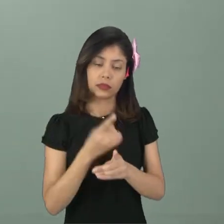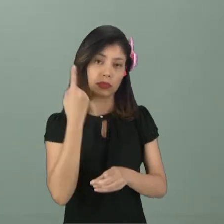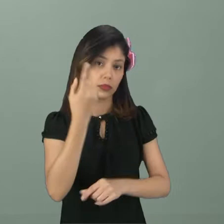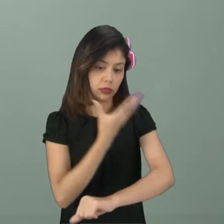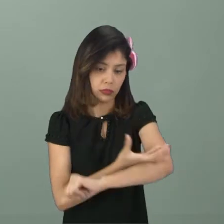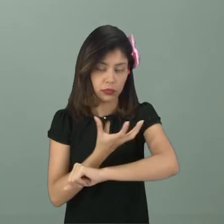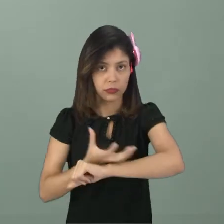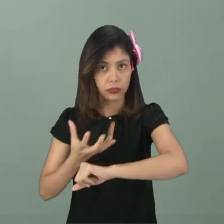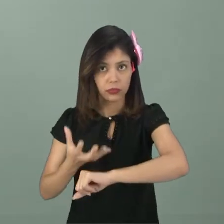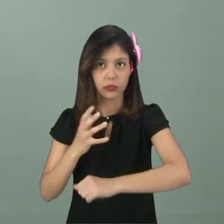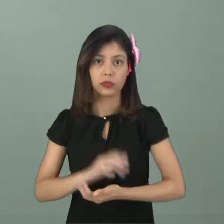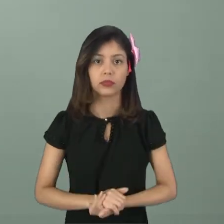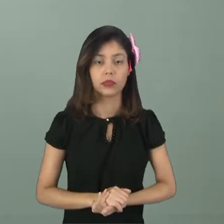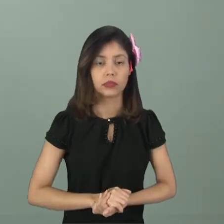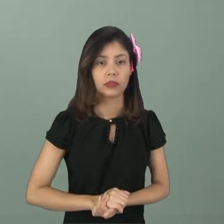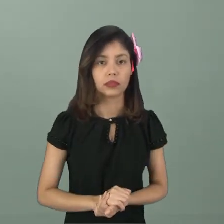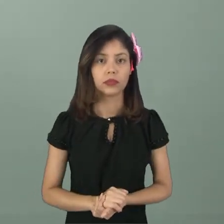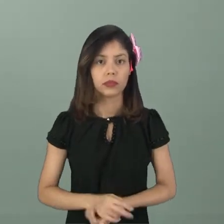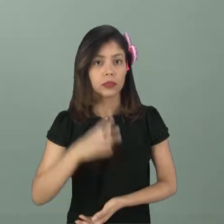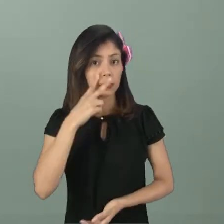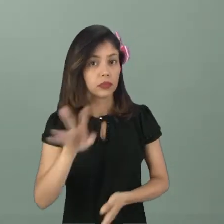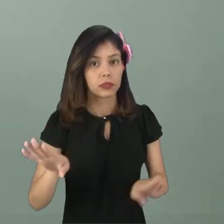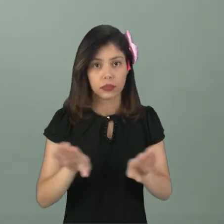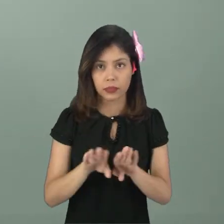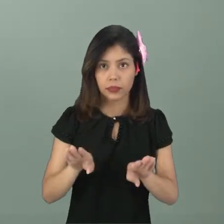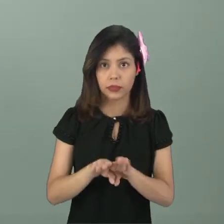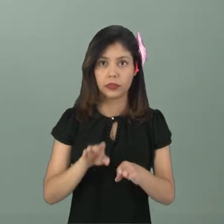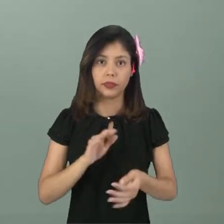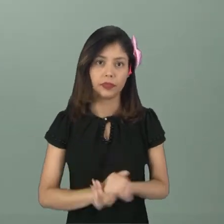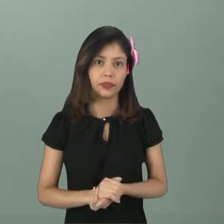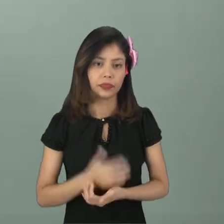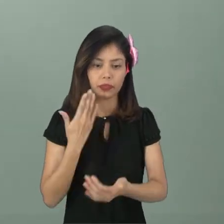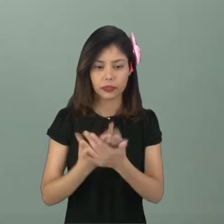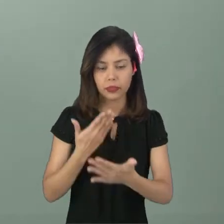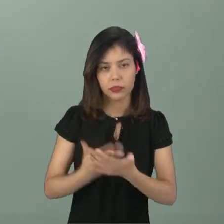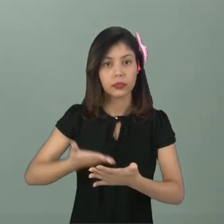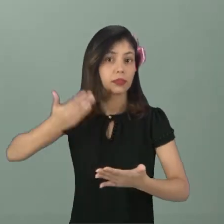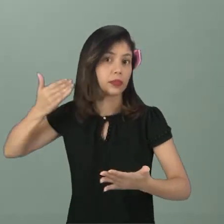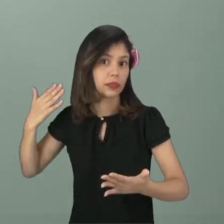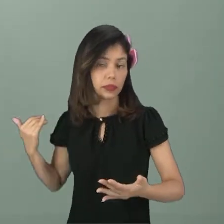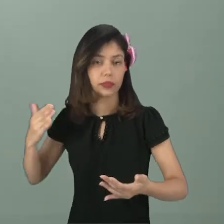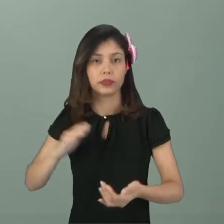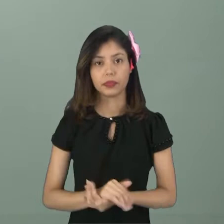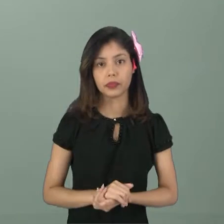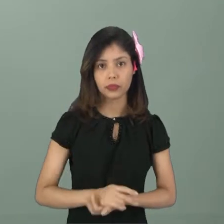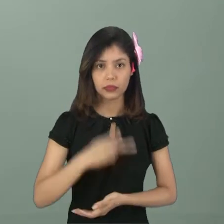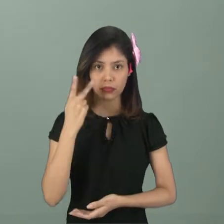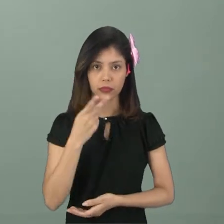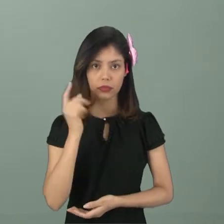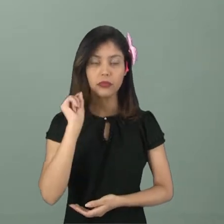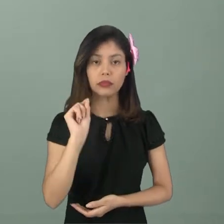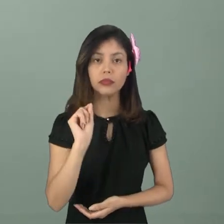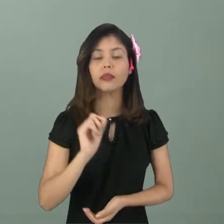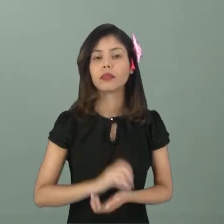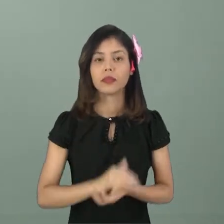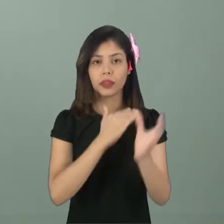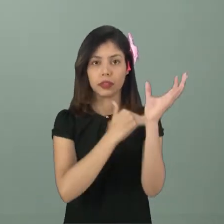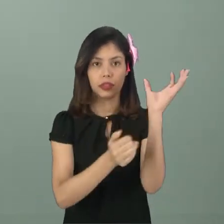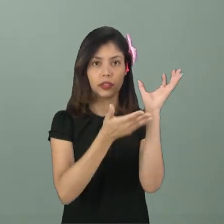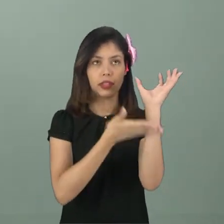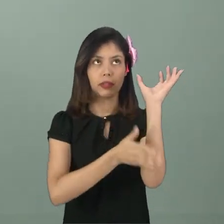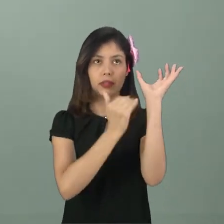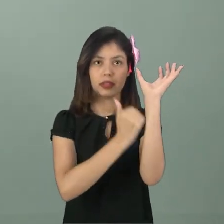de plantio. A gente viu também, em aulas passadas, foi falado sobre os